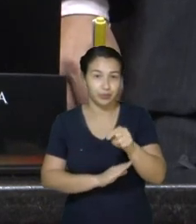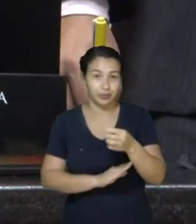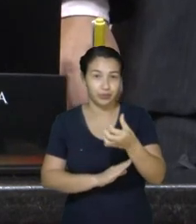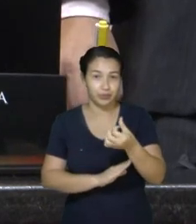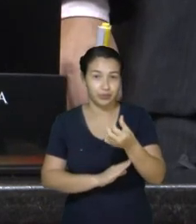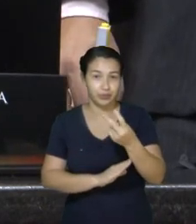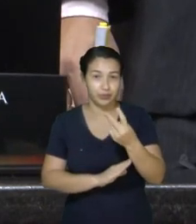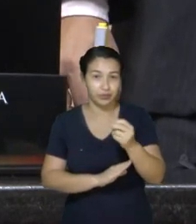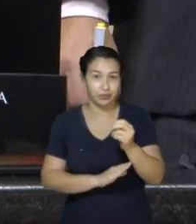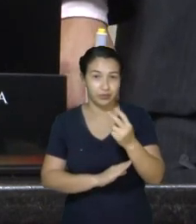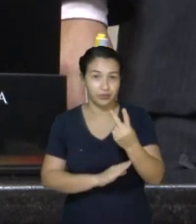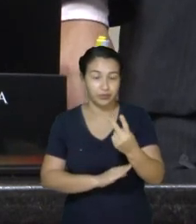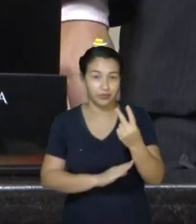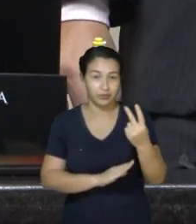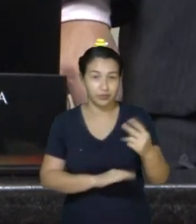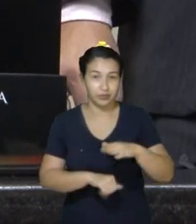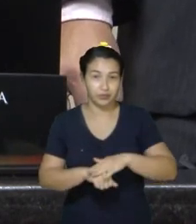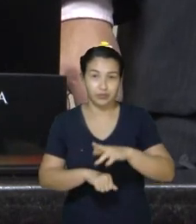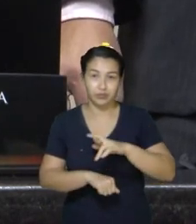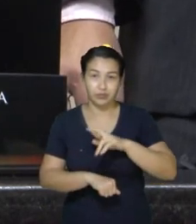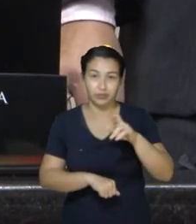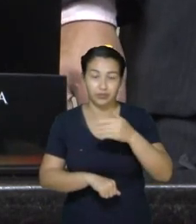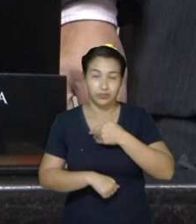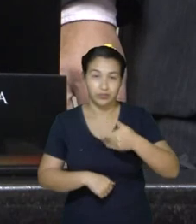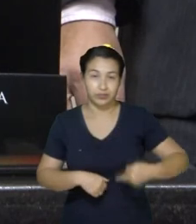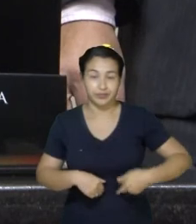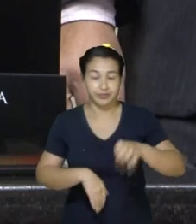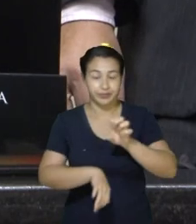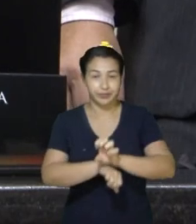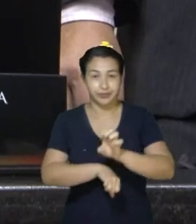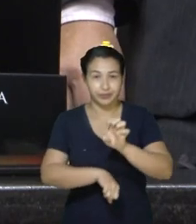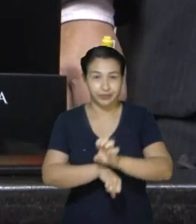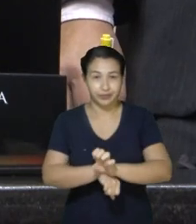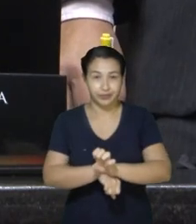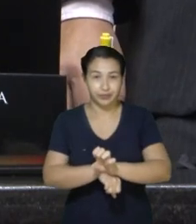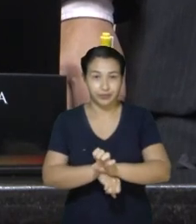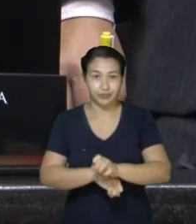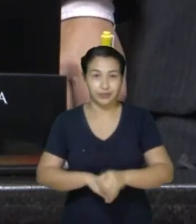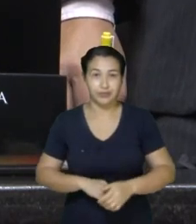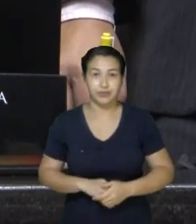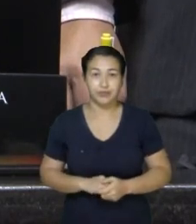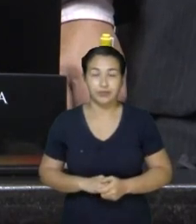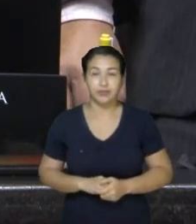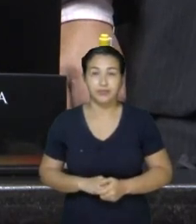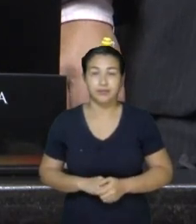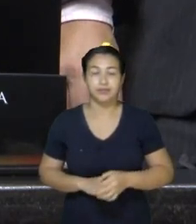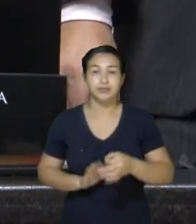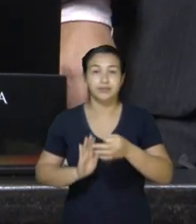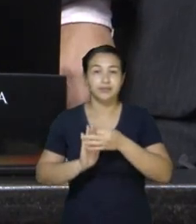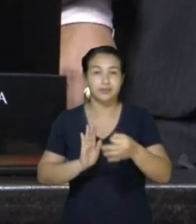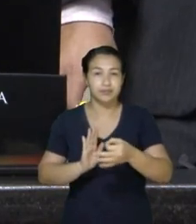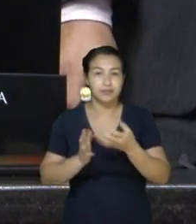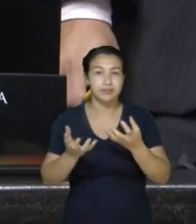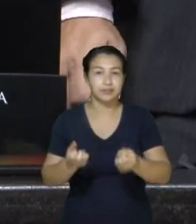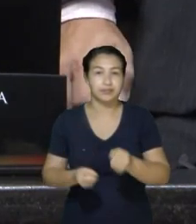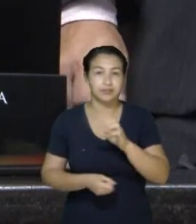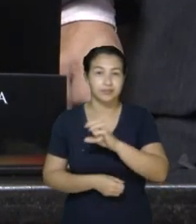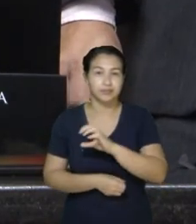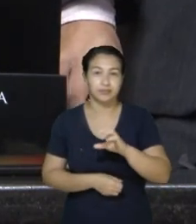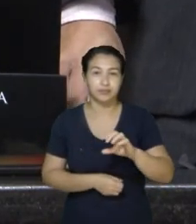358.6/2022, autor Governo do Estado de Santa Catarina. O parecer favorável da Constituição